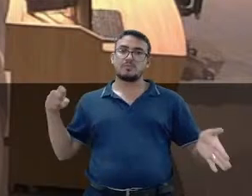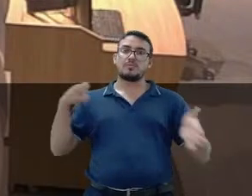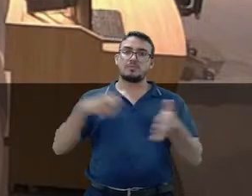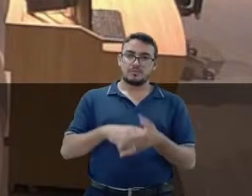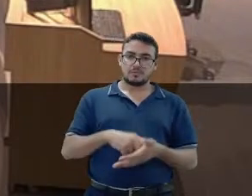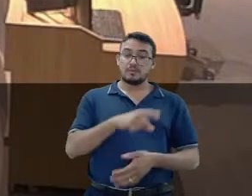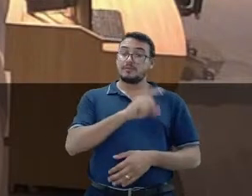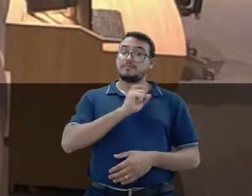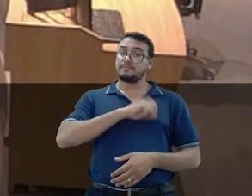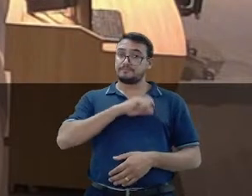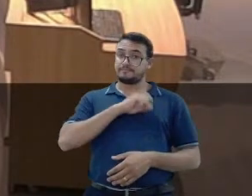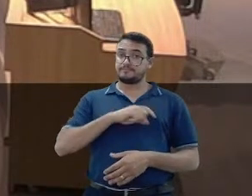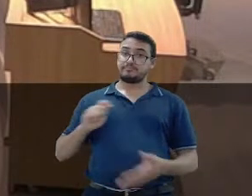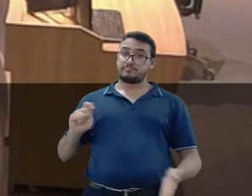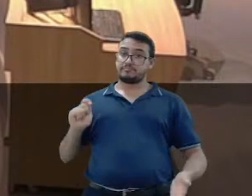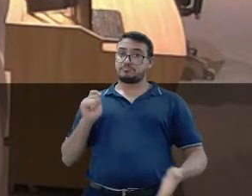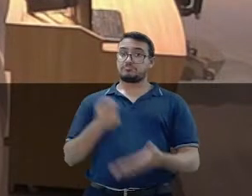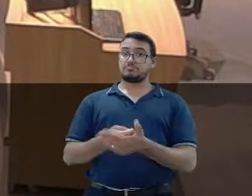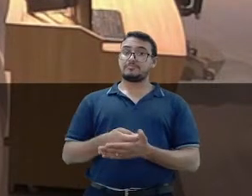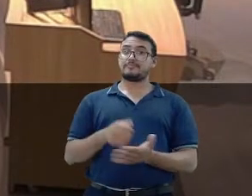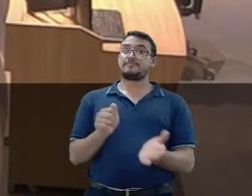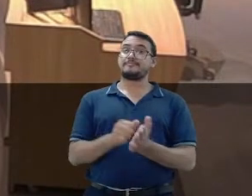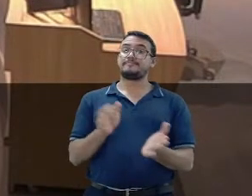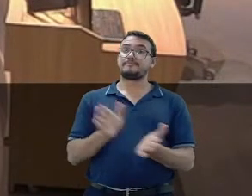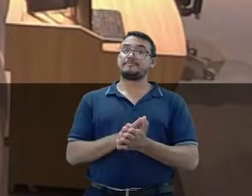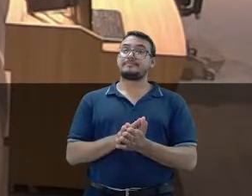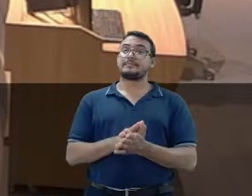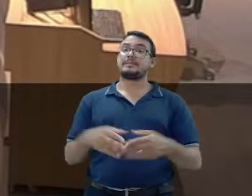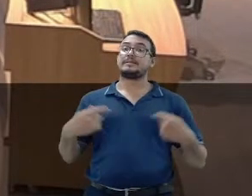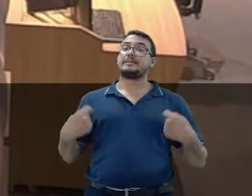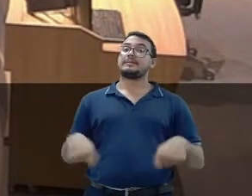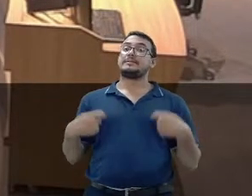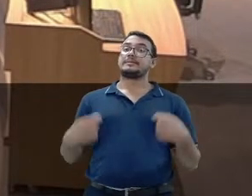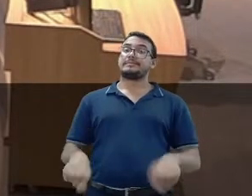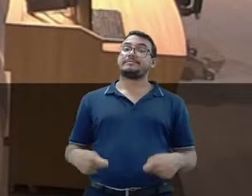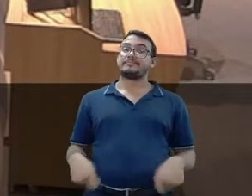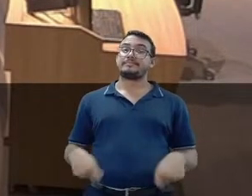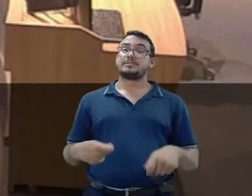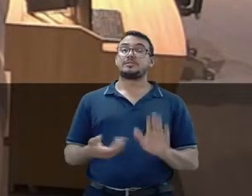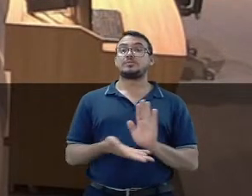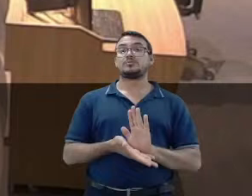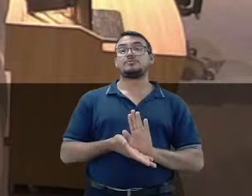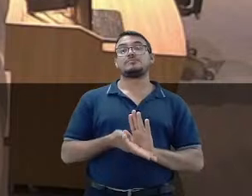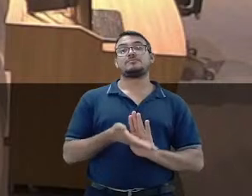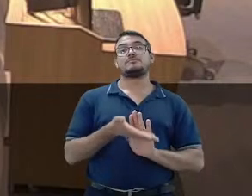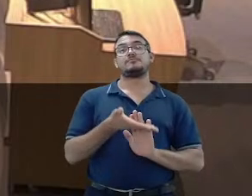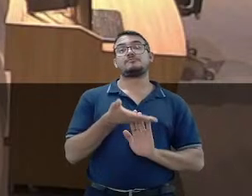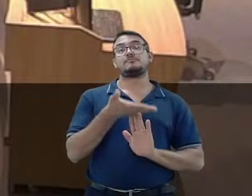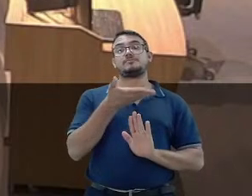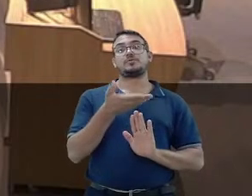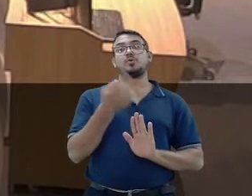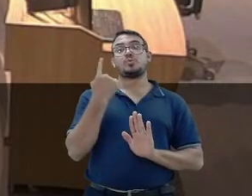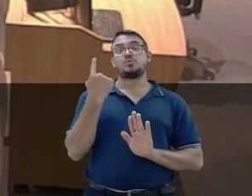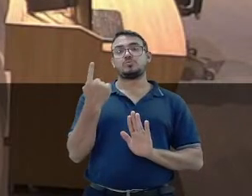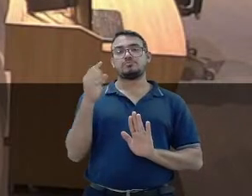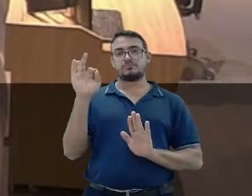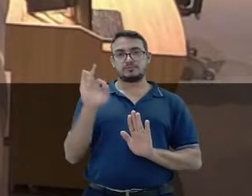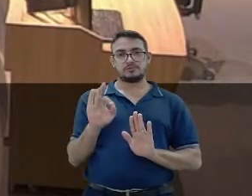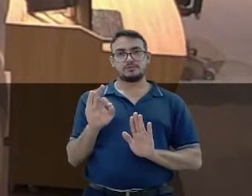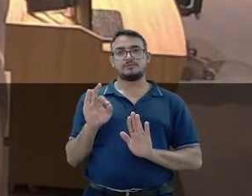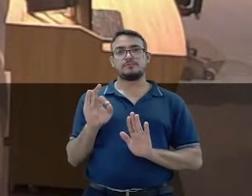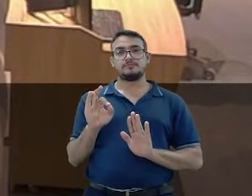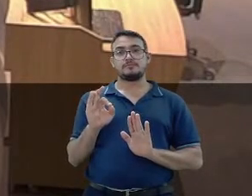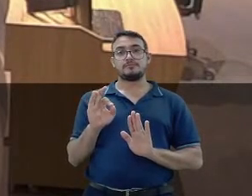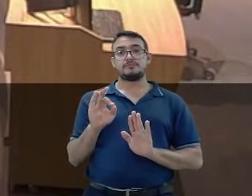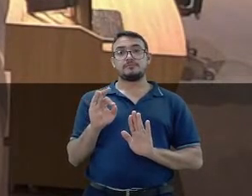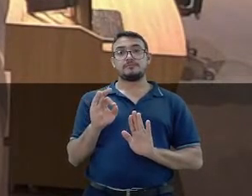de má-fé a pagar multa que deverá ser superior a 1% e